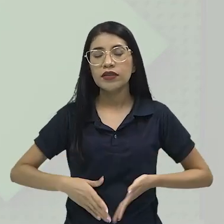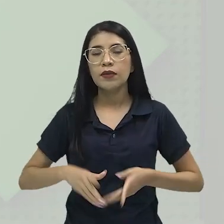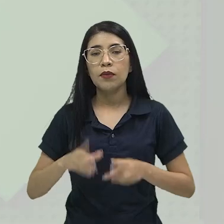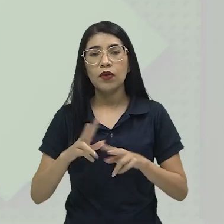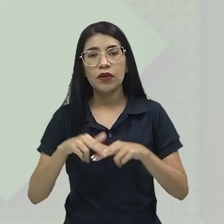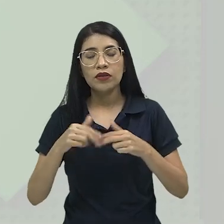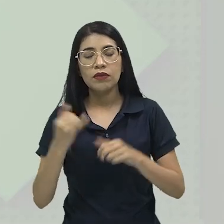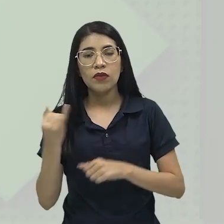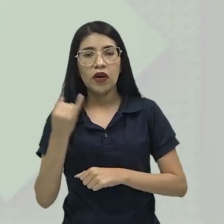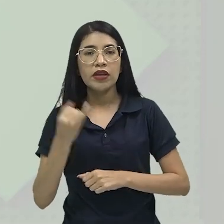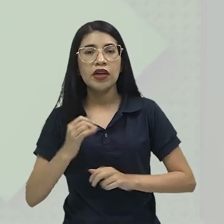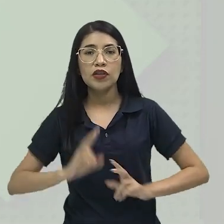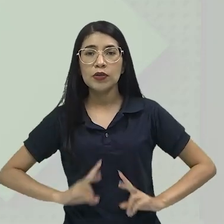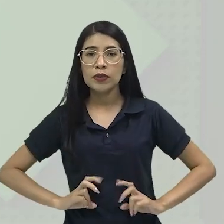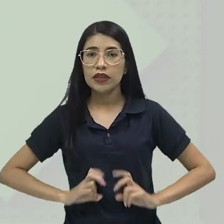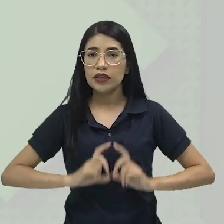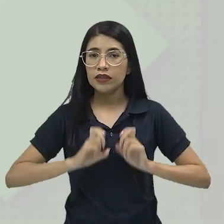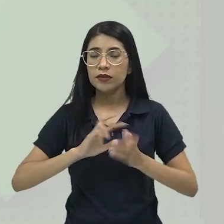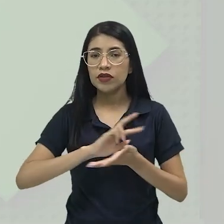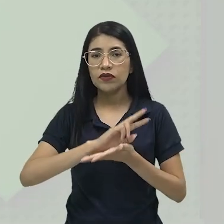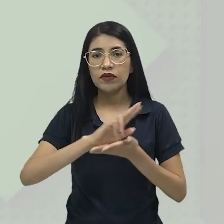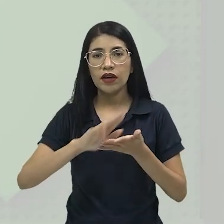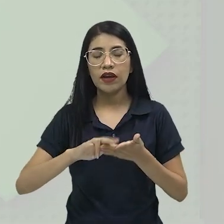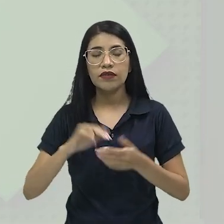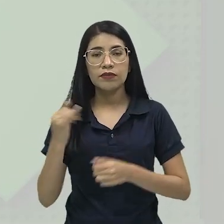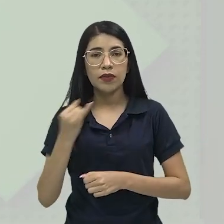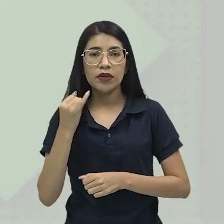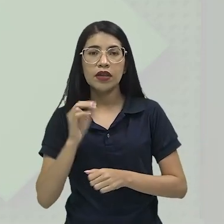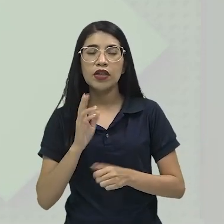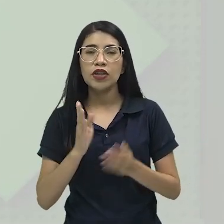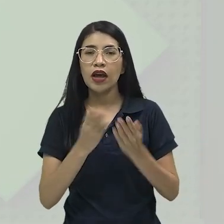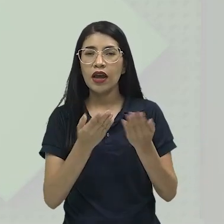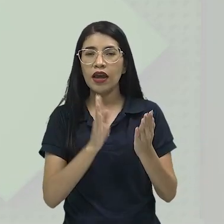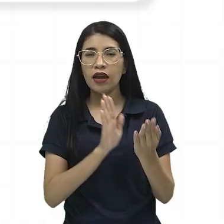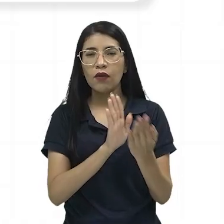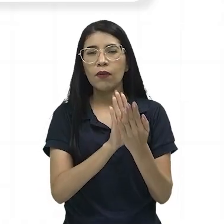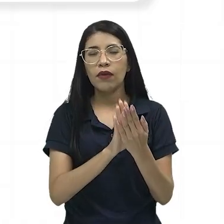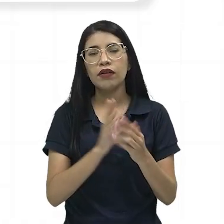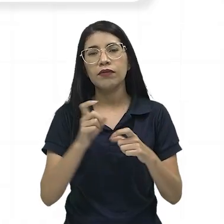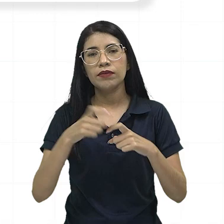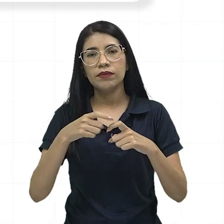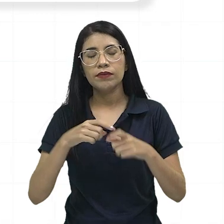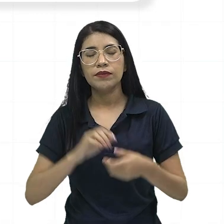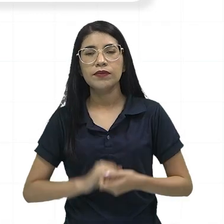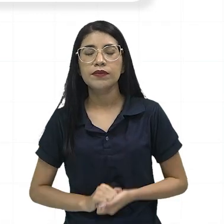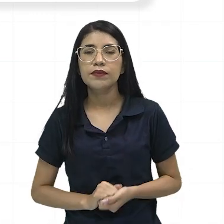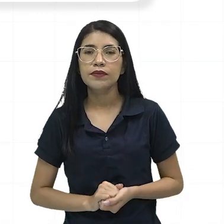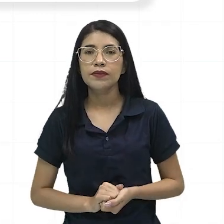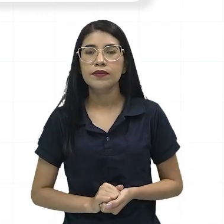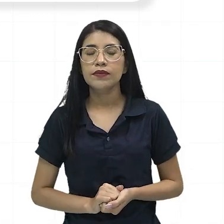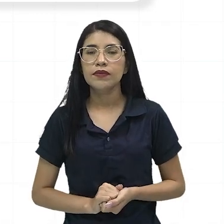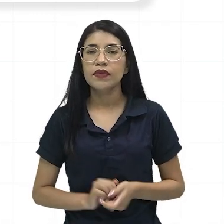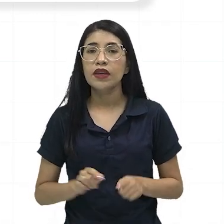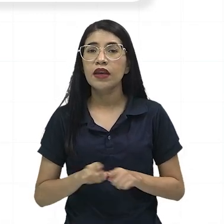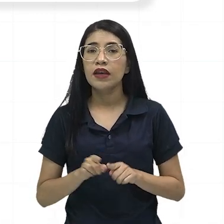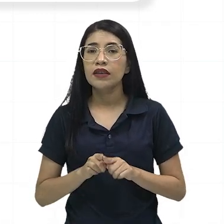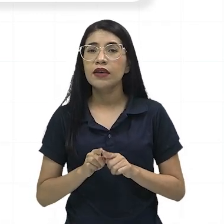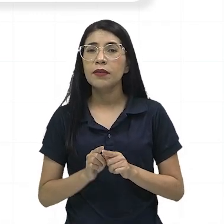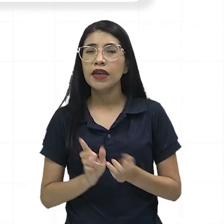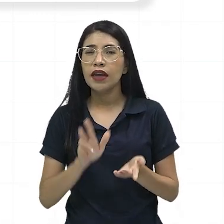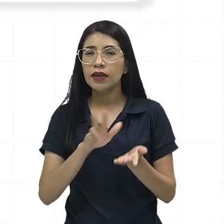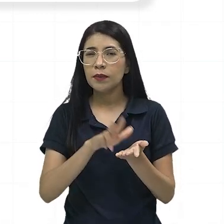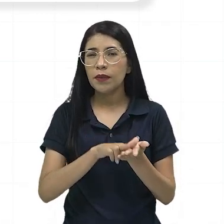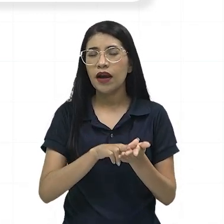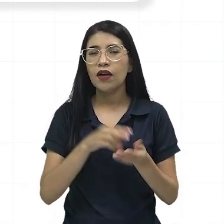mãe gestante, né, ter esse acompanhamento médico. E aí, para a gente continuar, o repouso relativo, né,